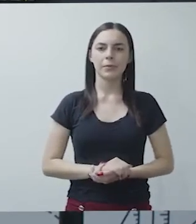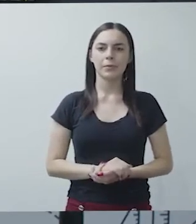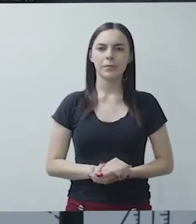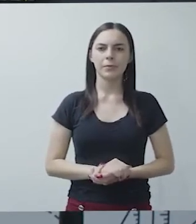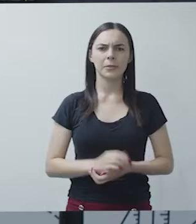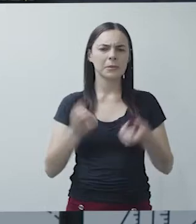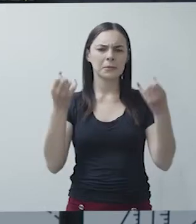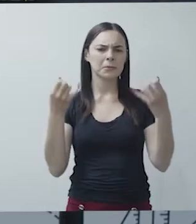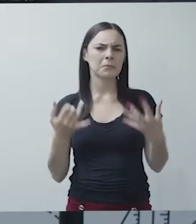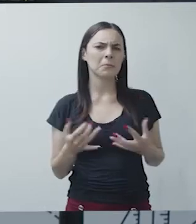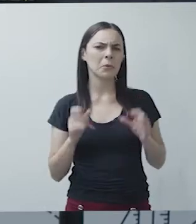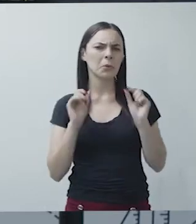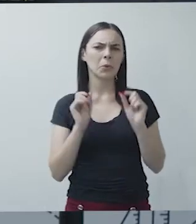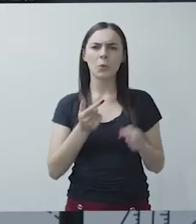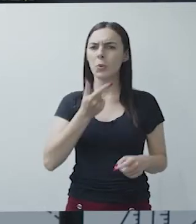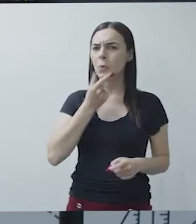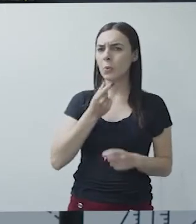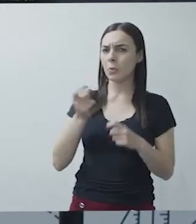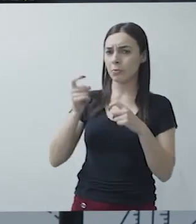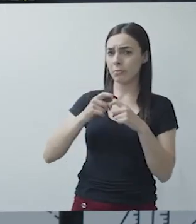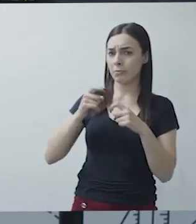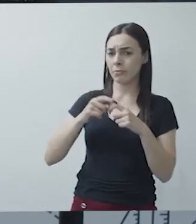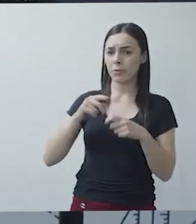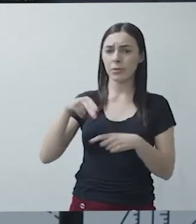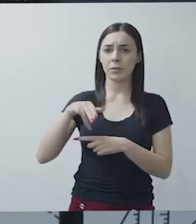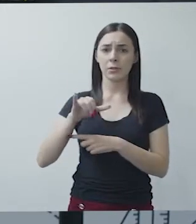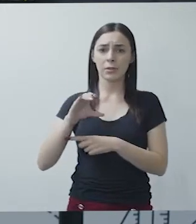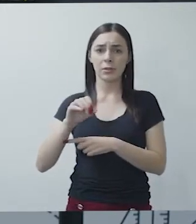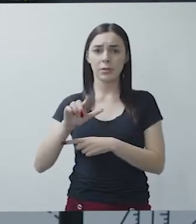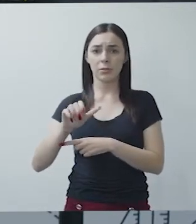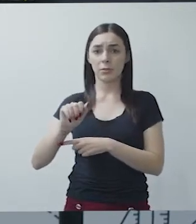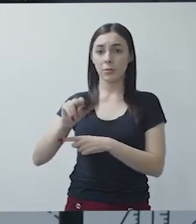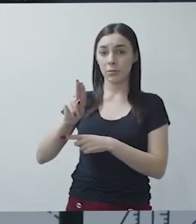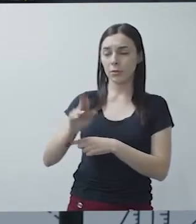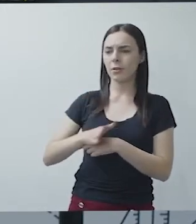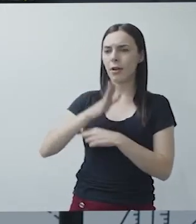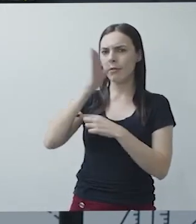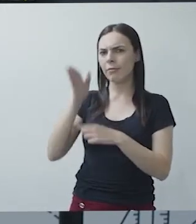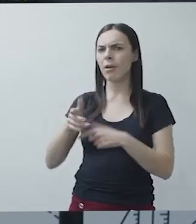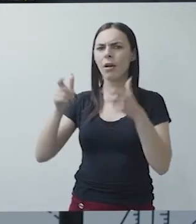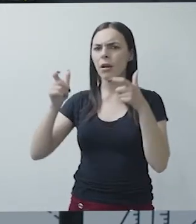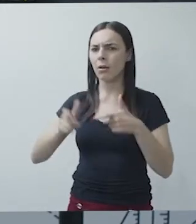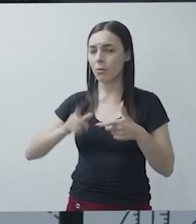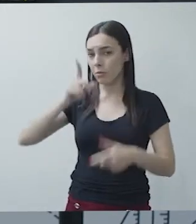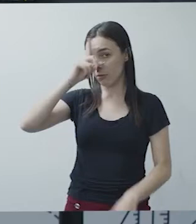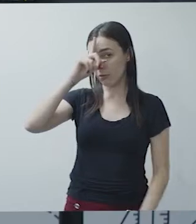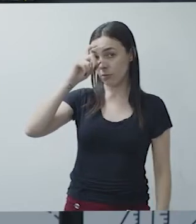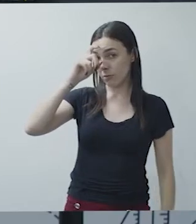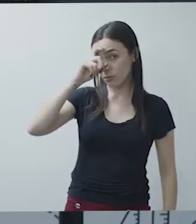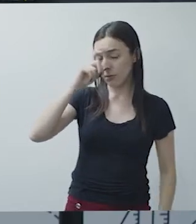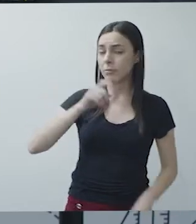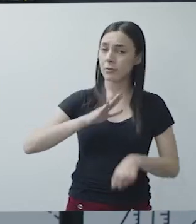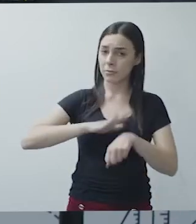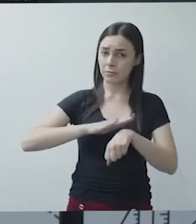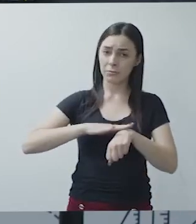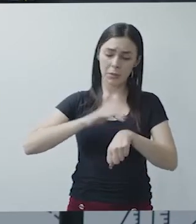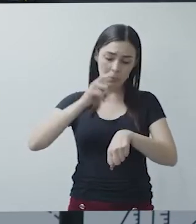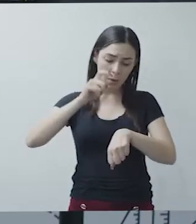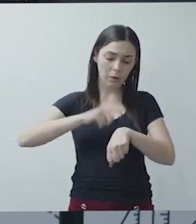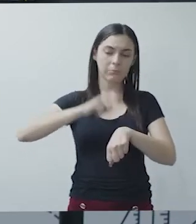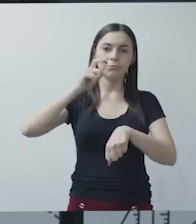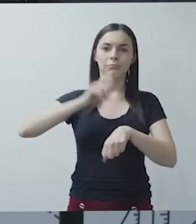diz? Que é hora do doutor Nicolau ir para o hospital. Ele tem um momento para ir ao hospital,